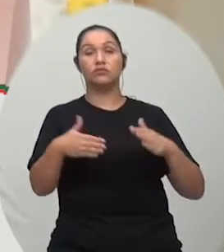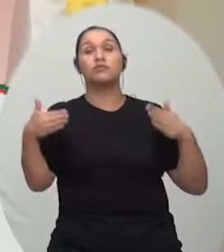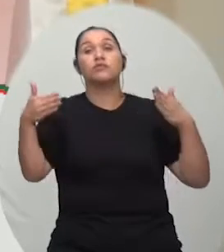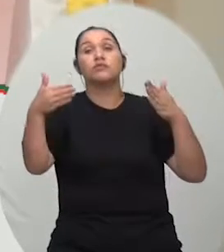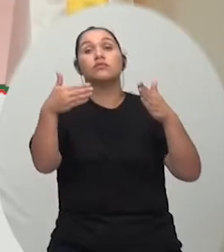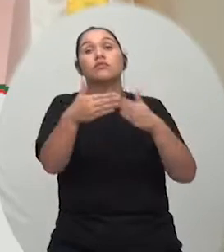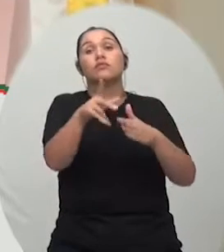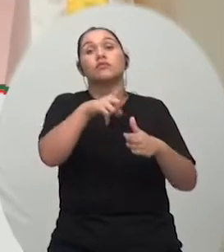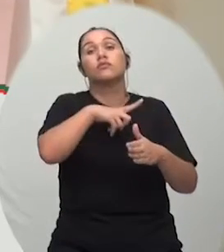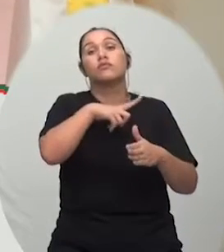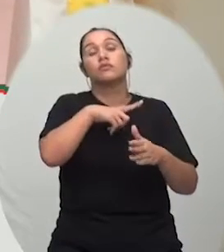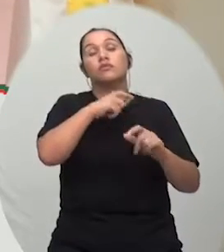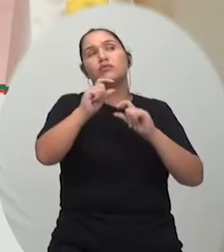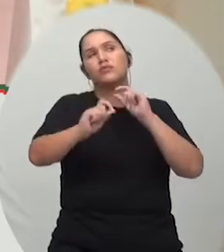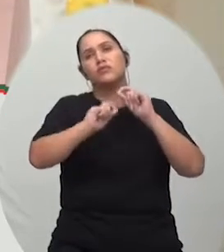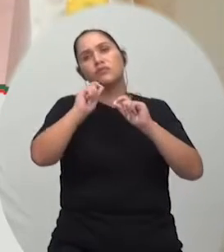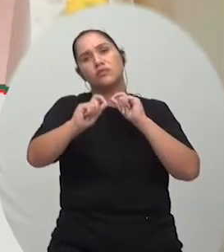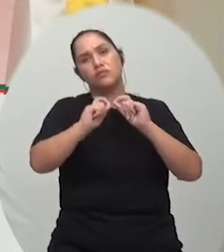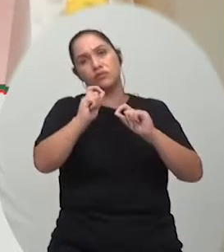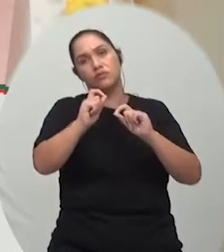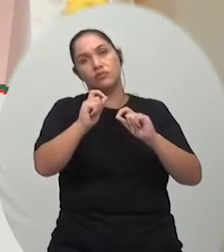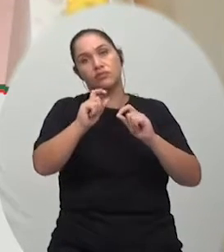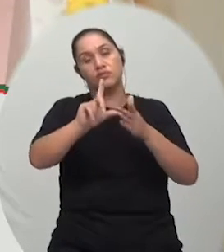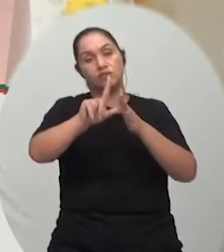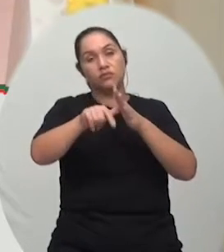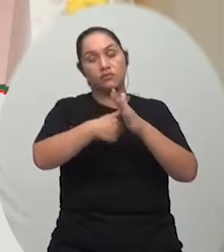objetivo, após algumas